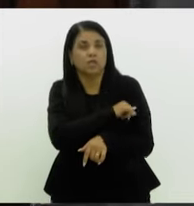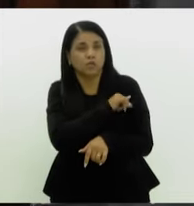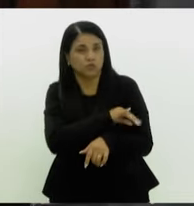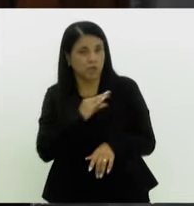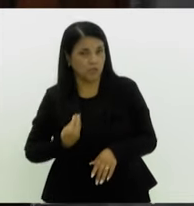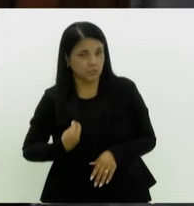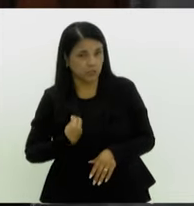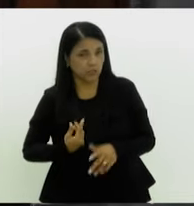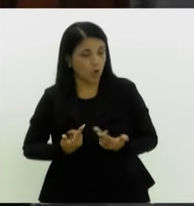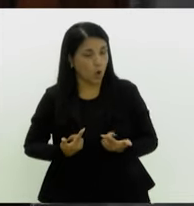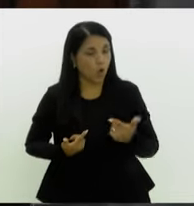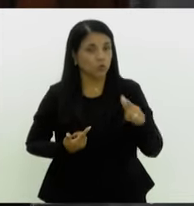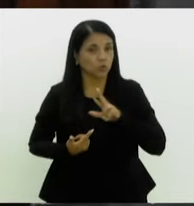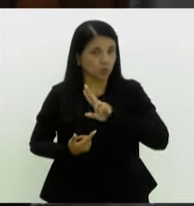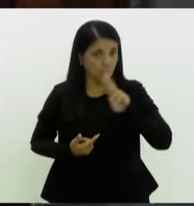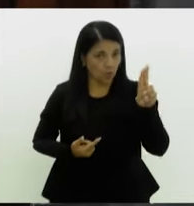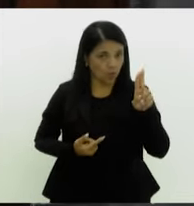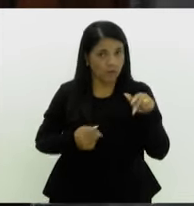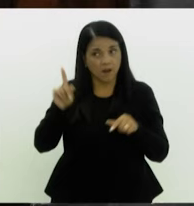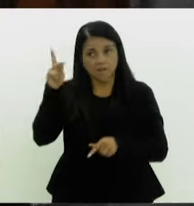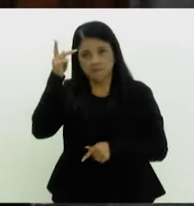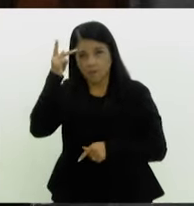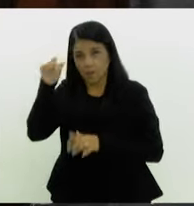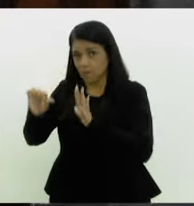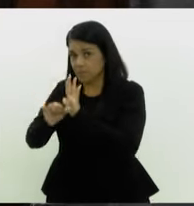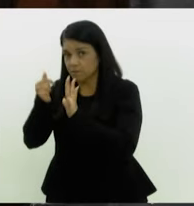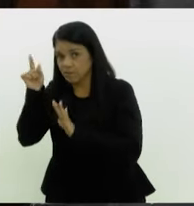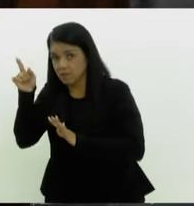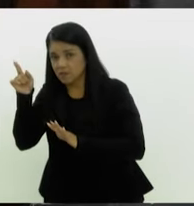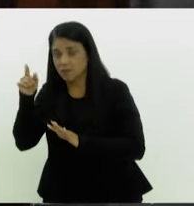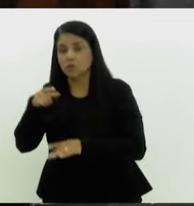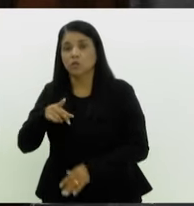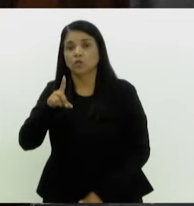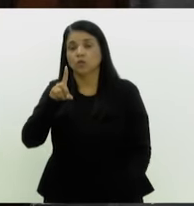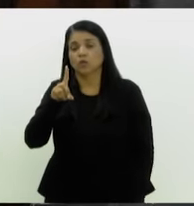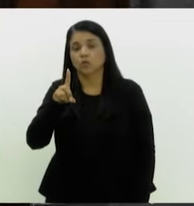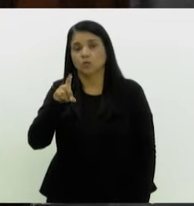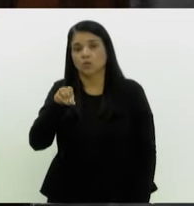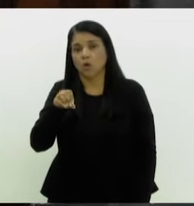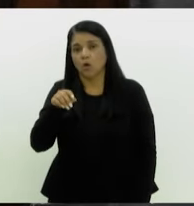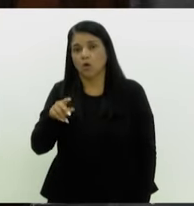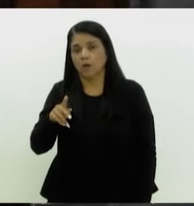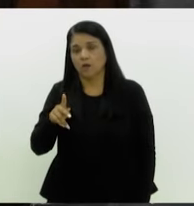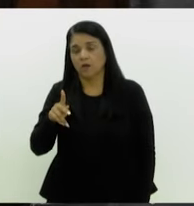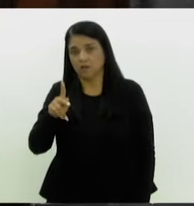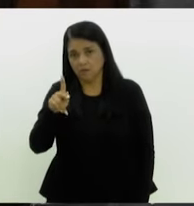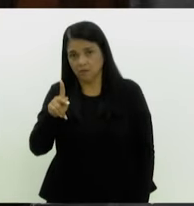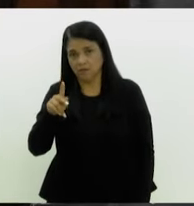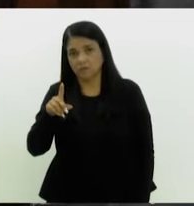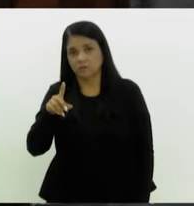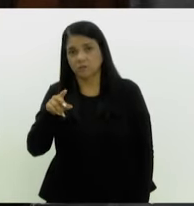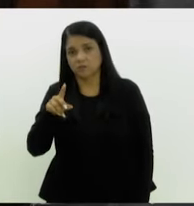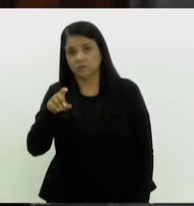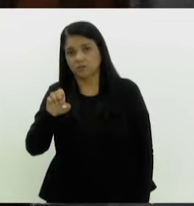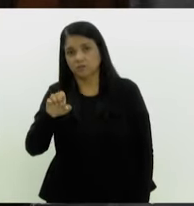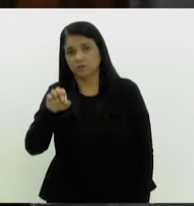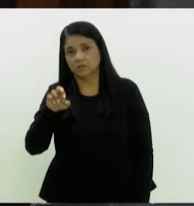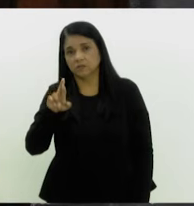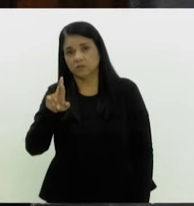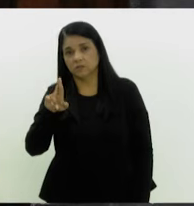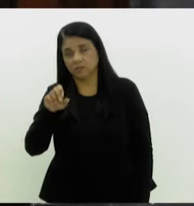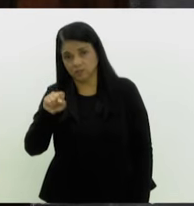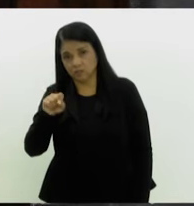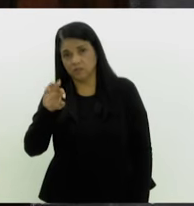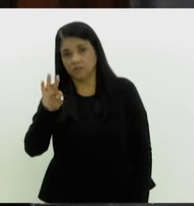existisse e a gente teve olha quanto tempo de Doc Street para cá o Supremo colocando uma pedra